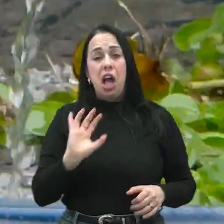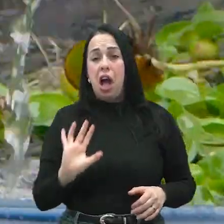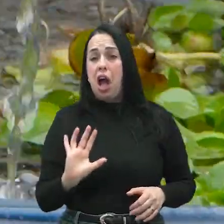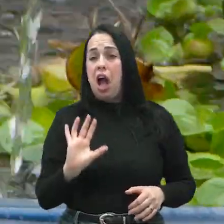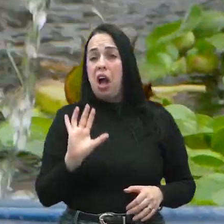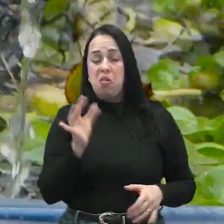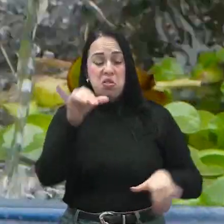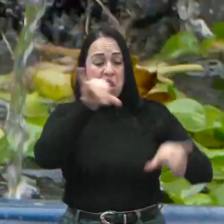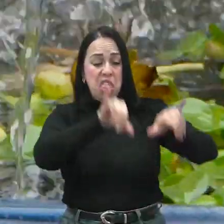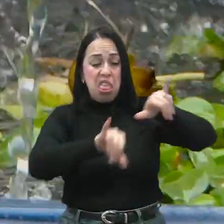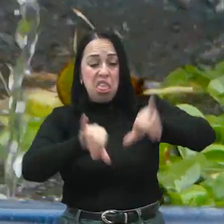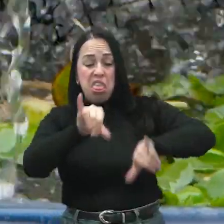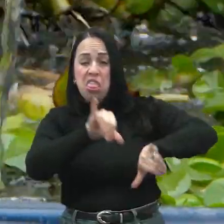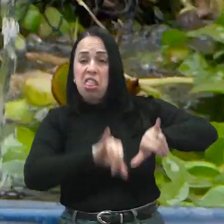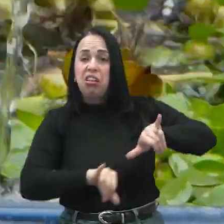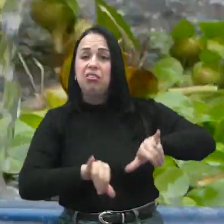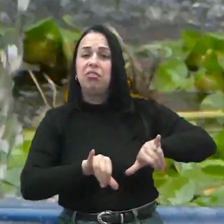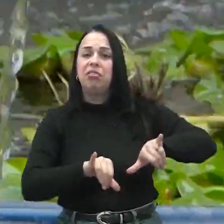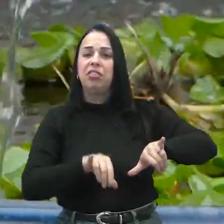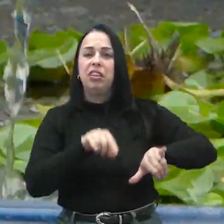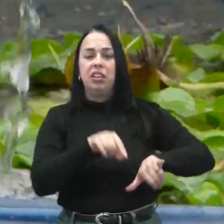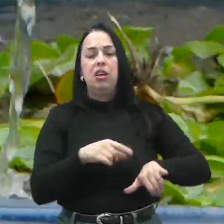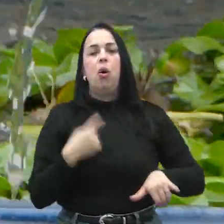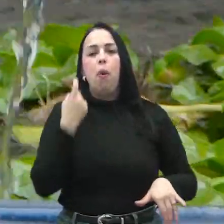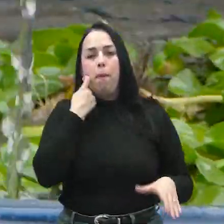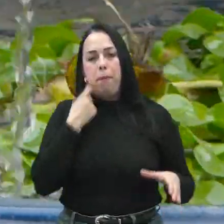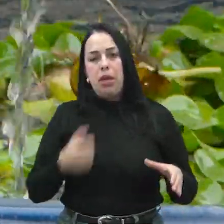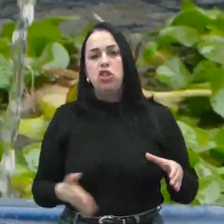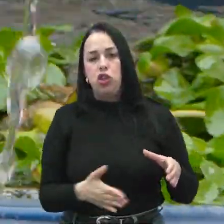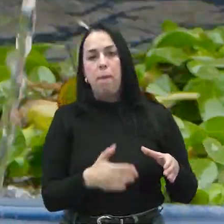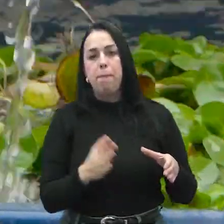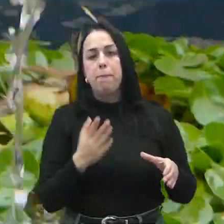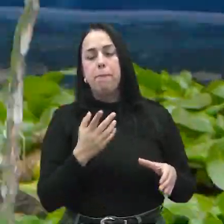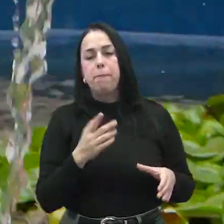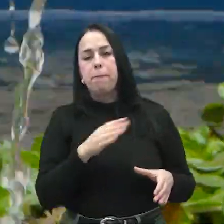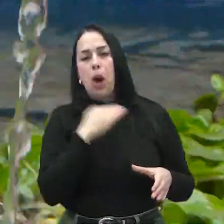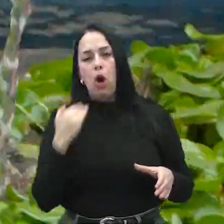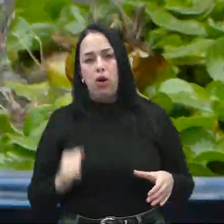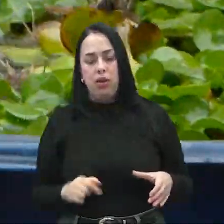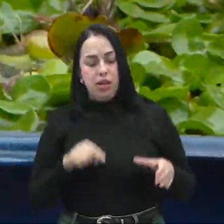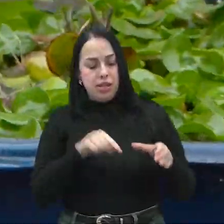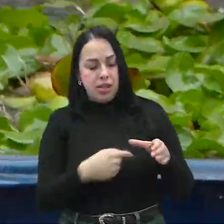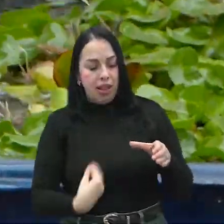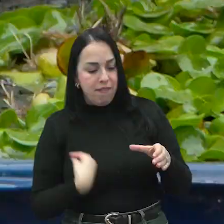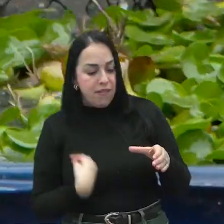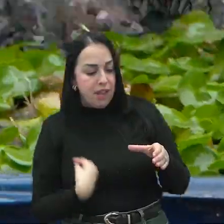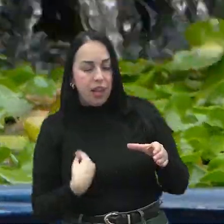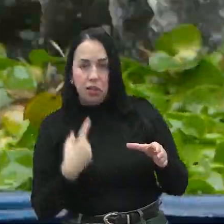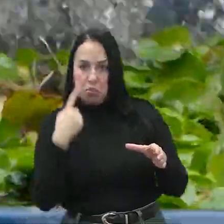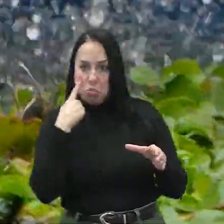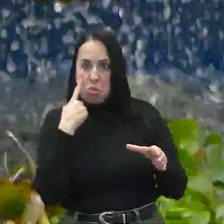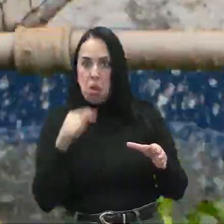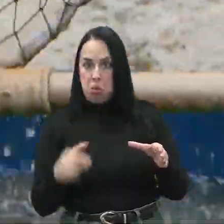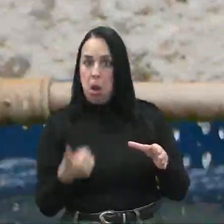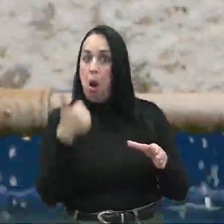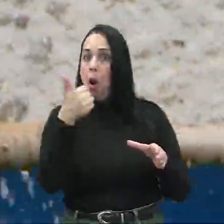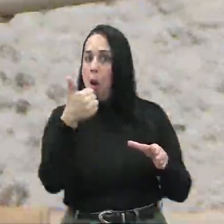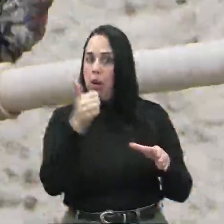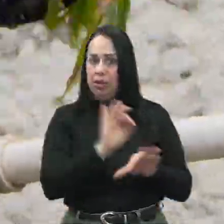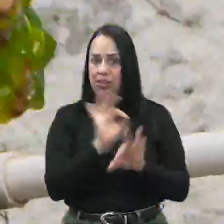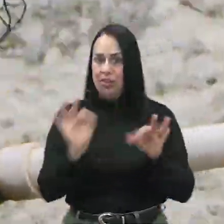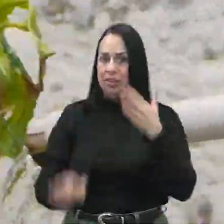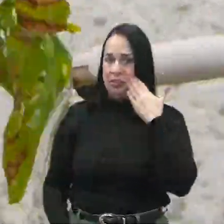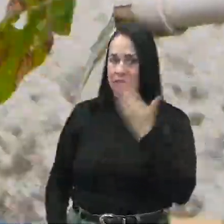alguma química para cuidar da planta, você mata o peixe. Então, se o peixe está vivo, e vocês vão ver que eles estão bem